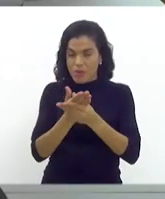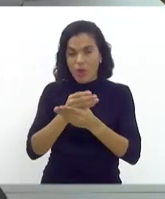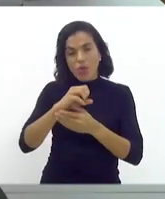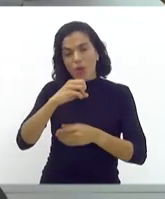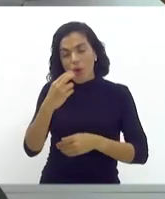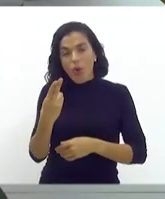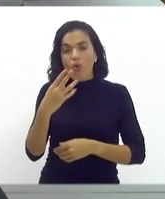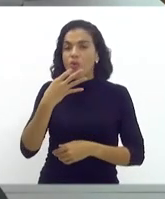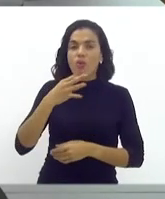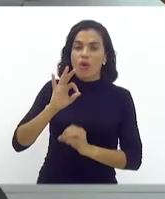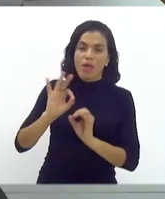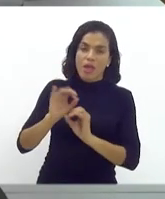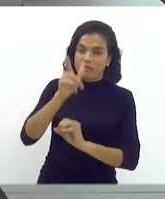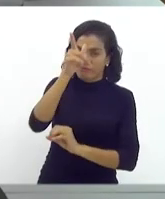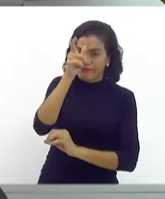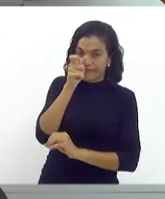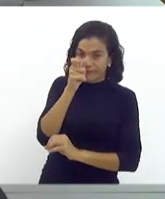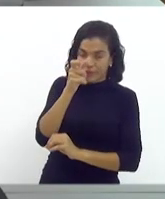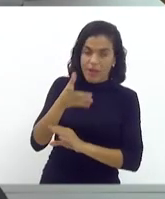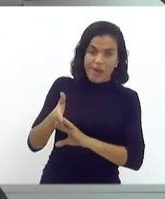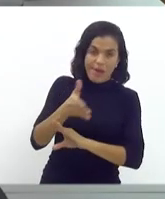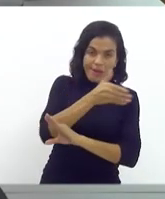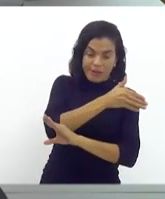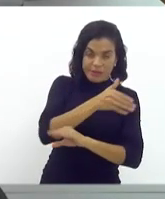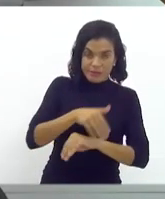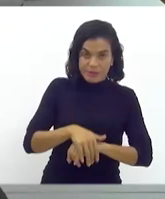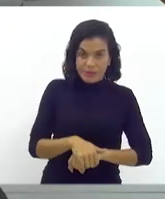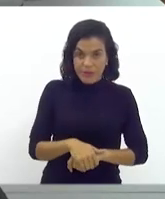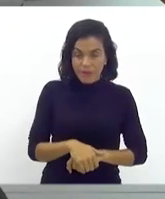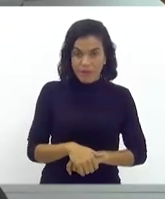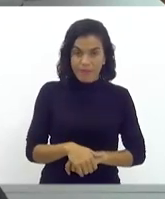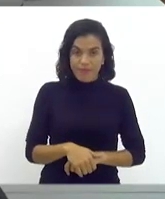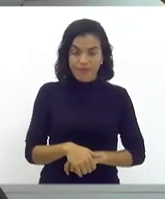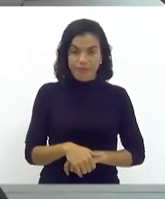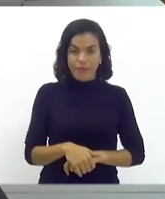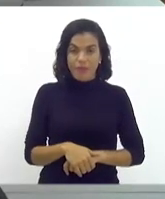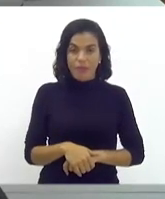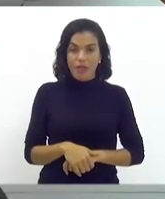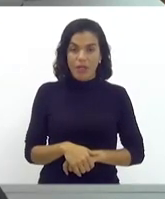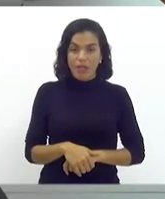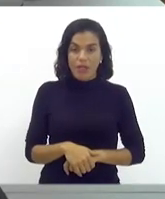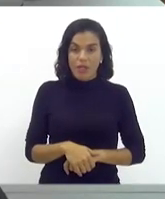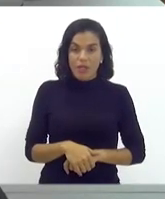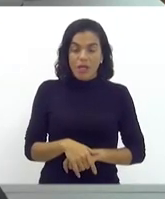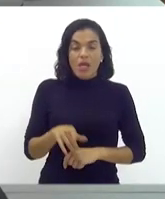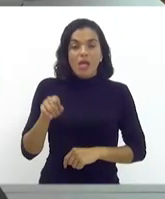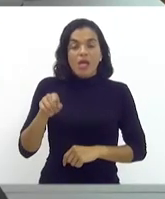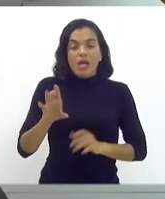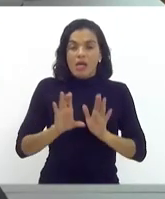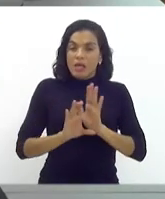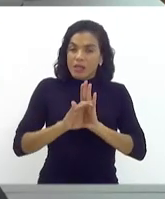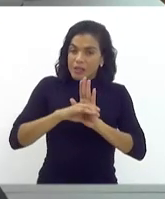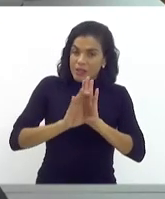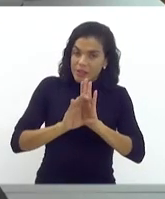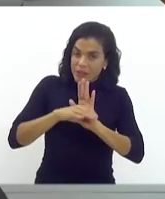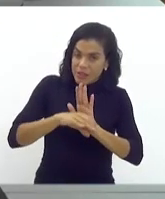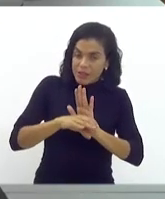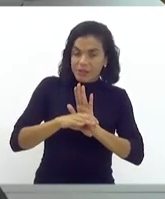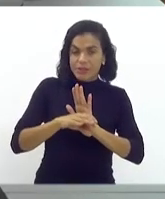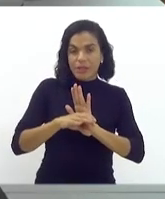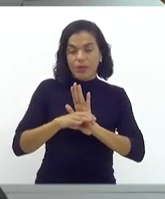desconhecida antes da conduta bom esse conceito de